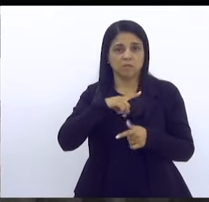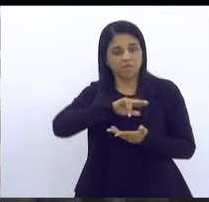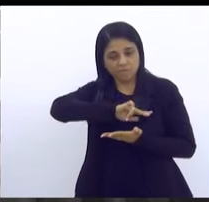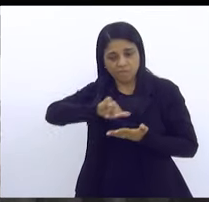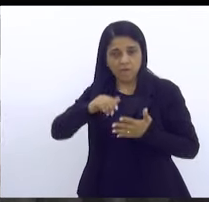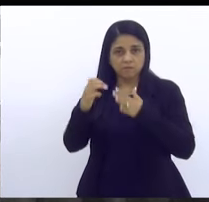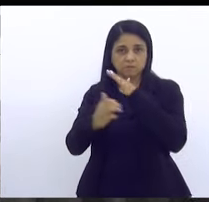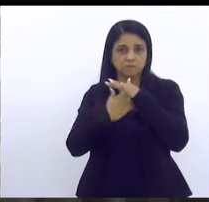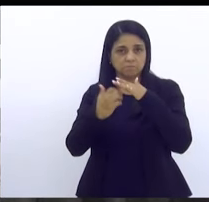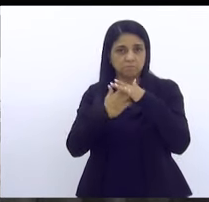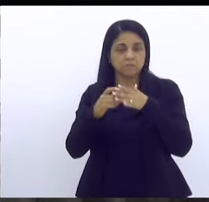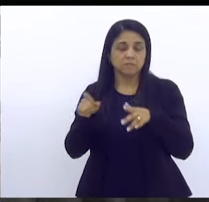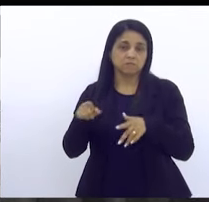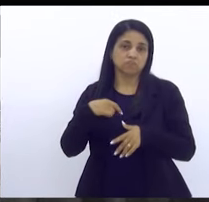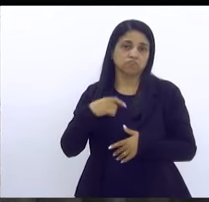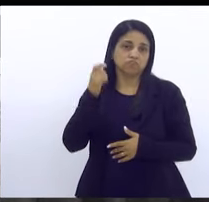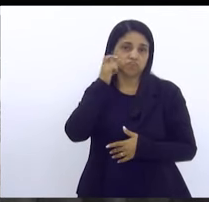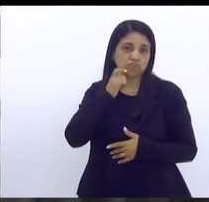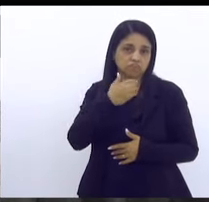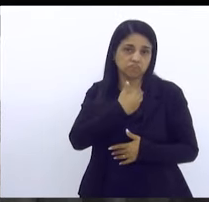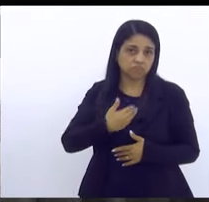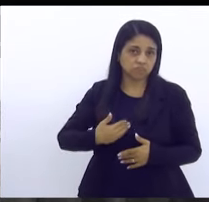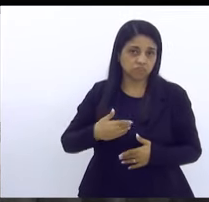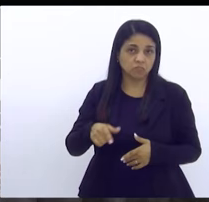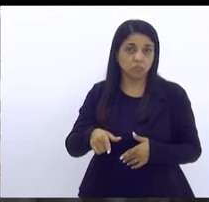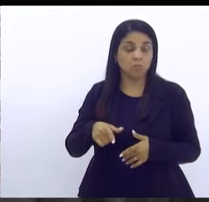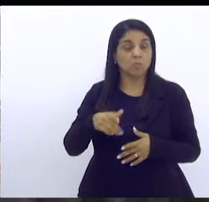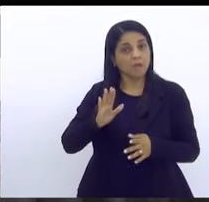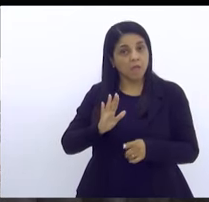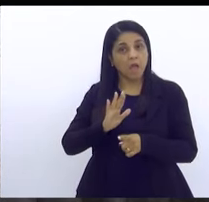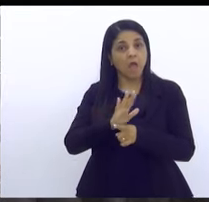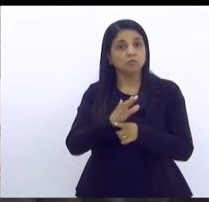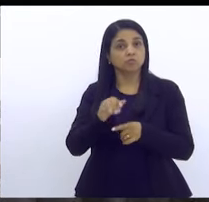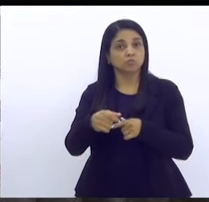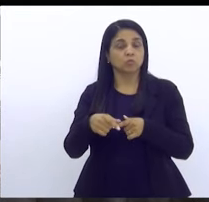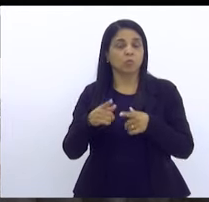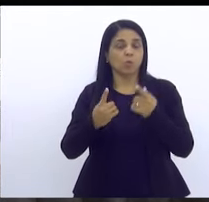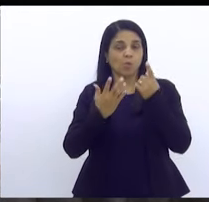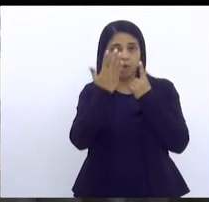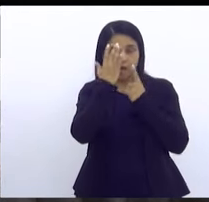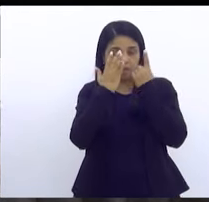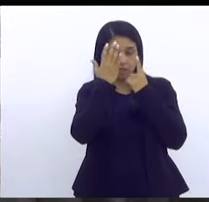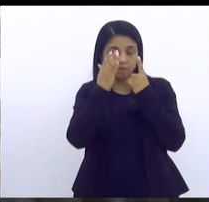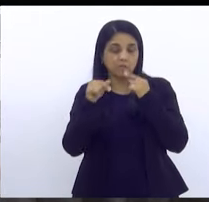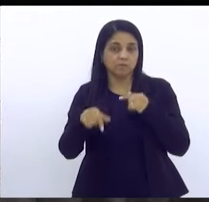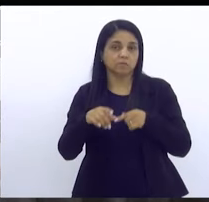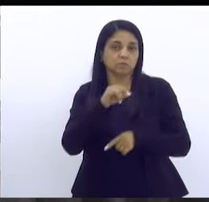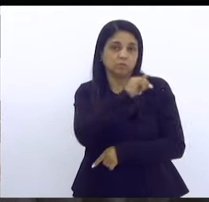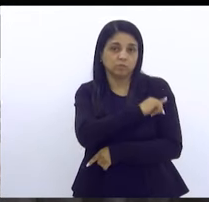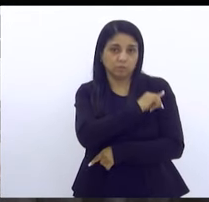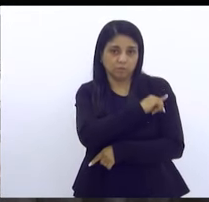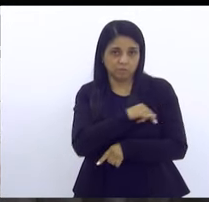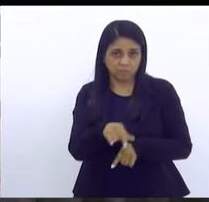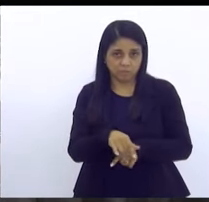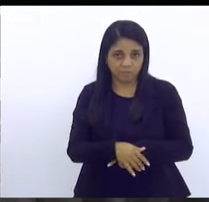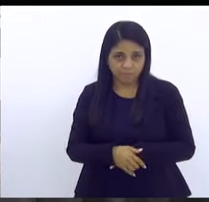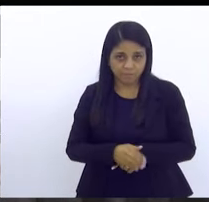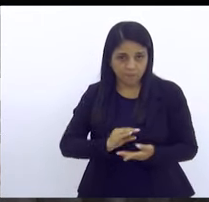governador Cláudio Castro, mas que patrocinaram o Carnaval do Estado do Rio de Janeiro. Então, eu